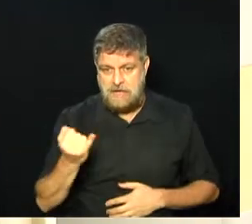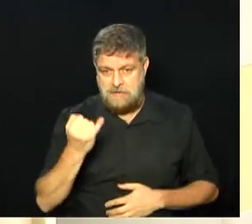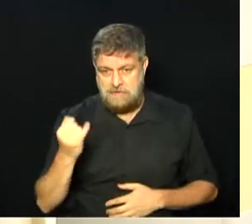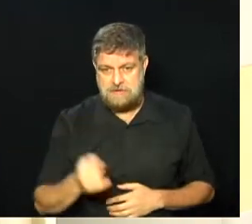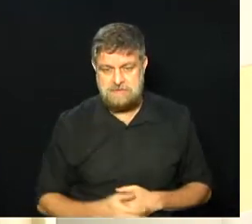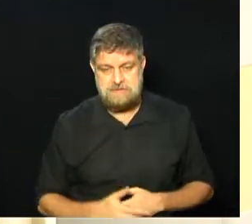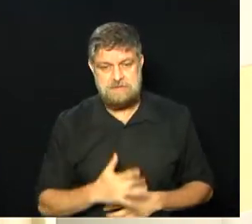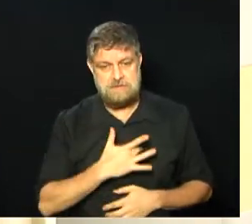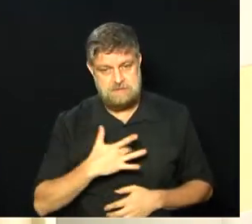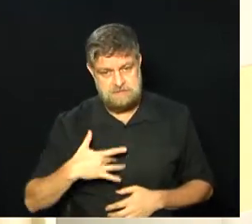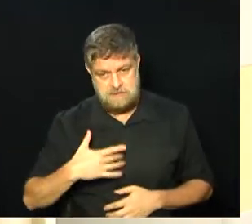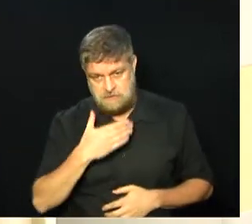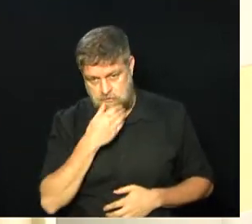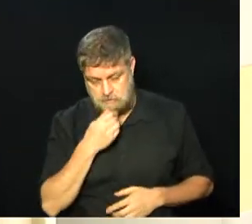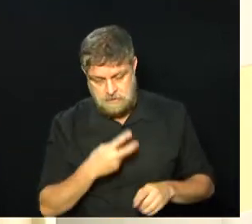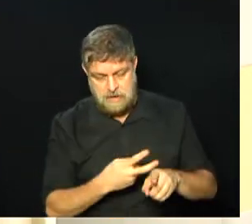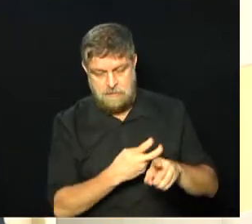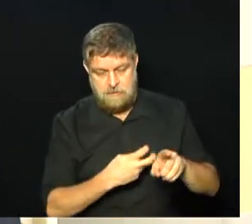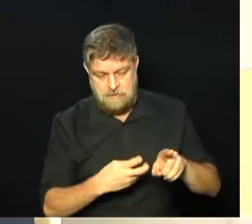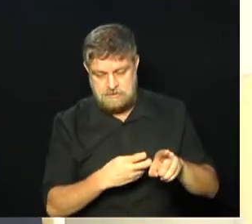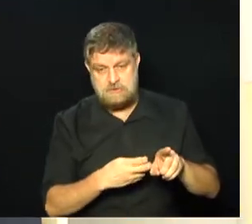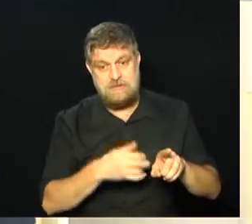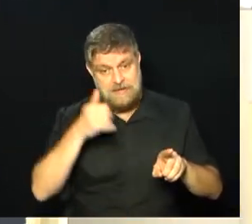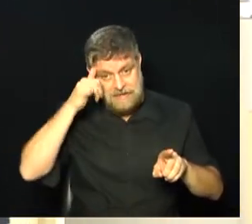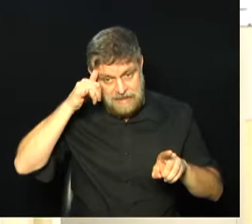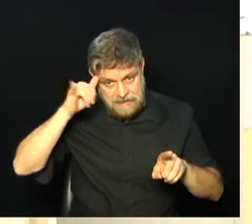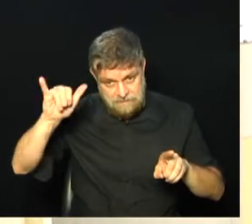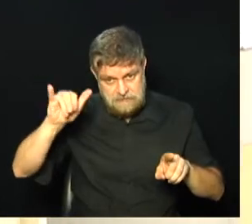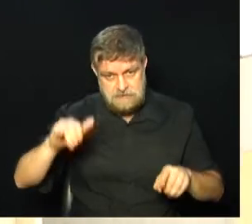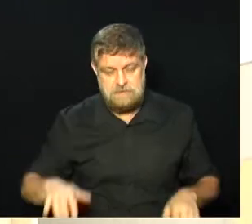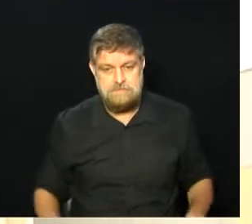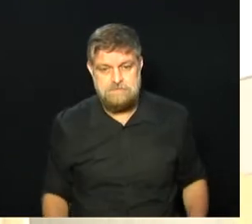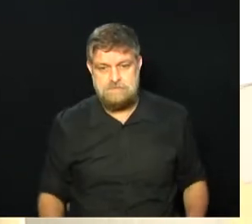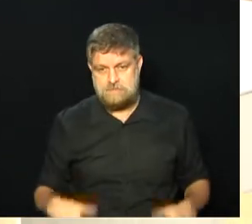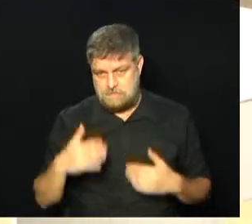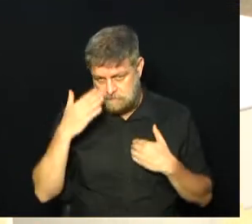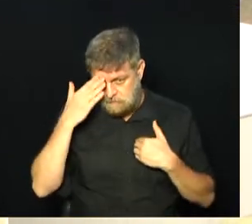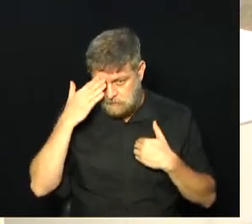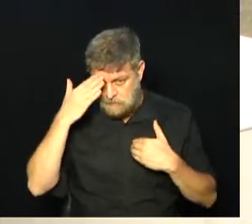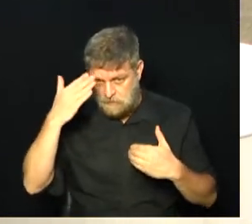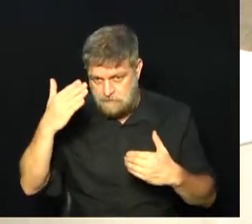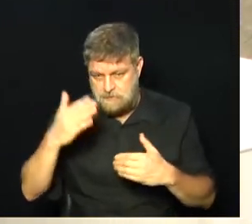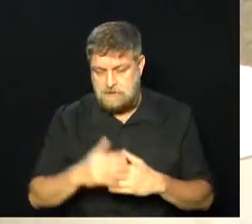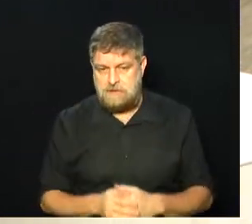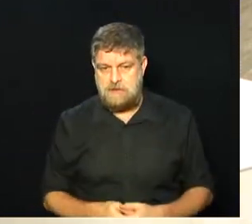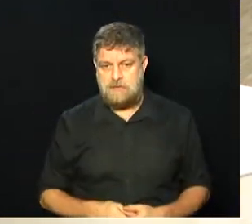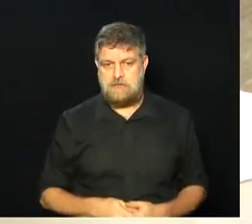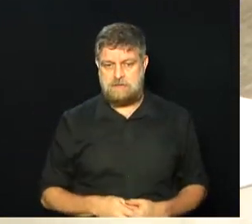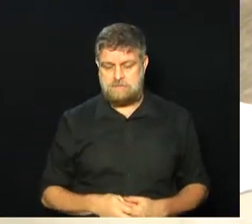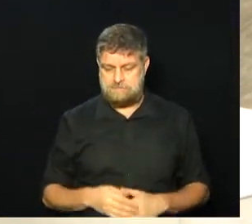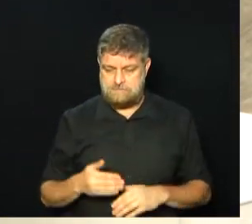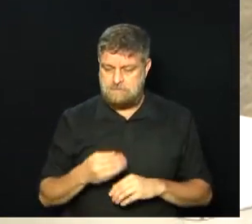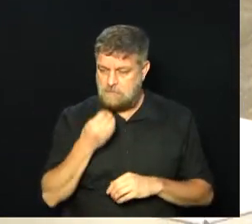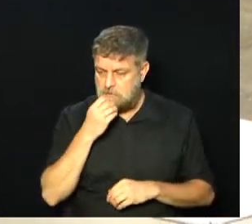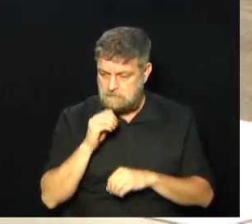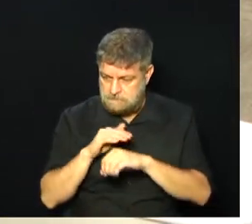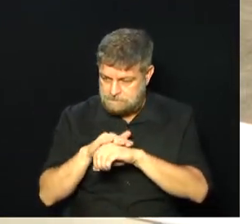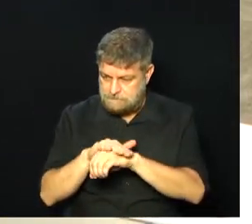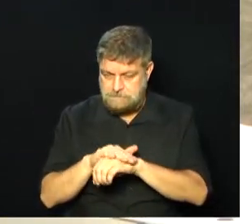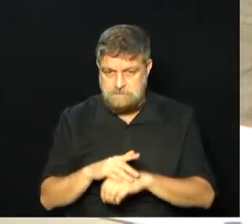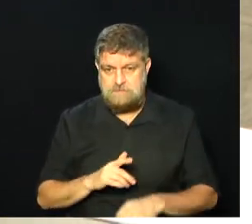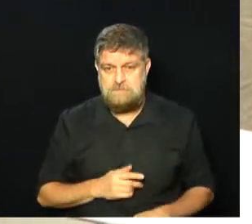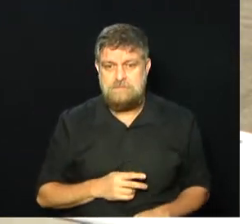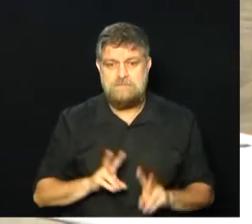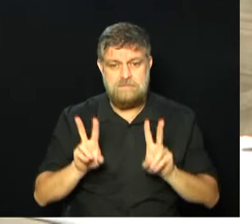de prevenir o câncer de próstata. Vereador, primeiramente, obrigada pela sua entrevista, pela participação com a gente, uma boa noite. Muito se falou